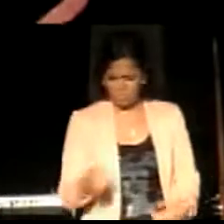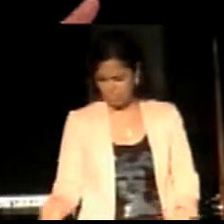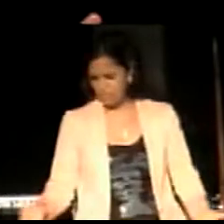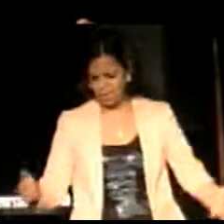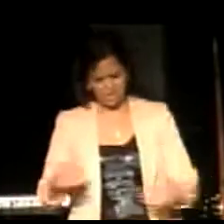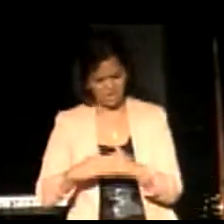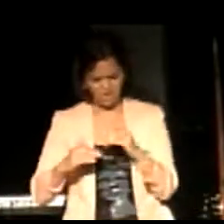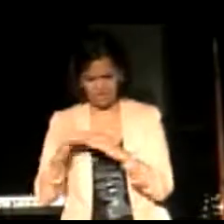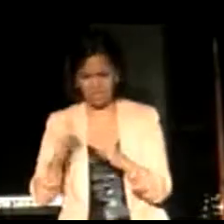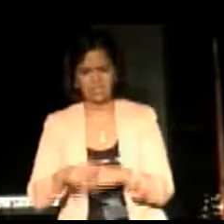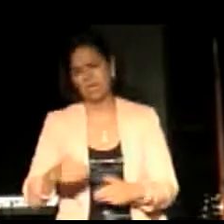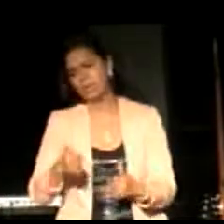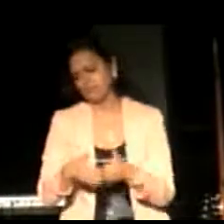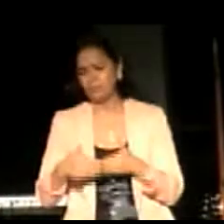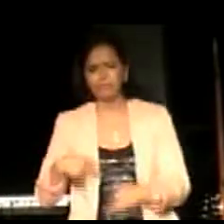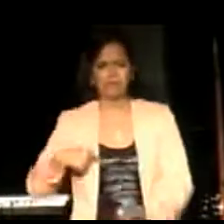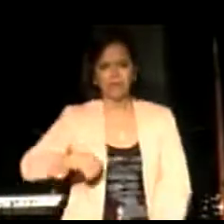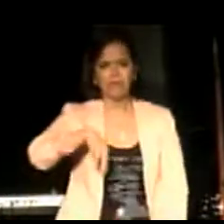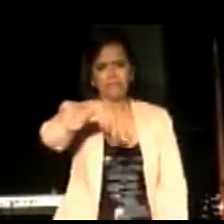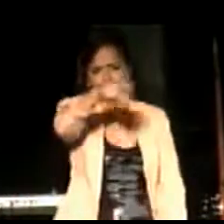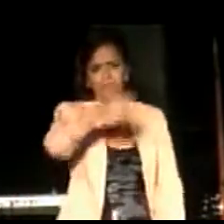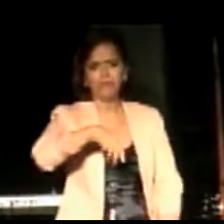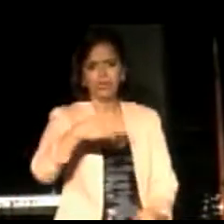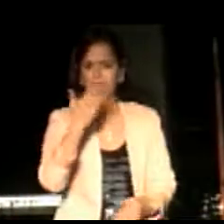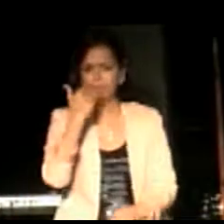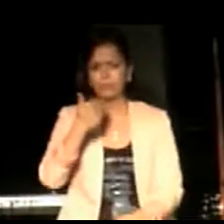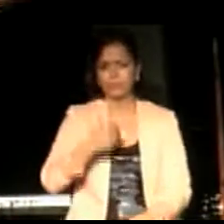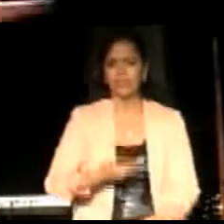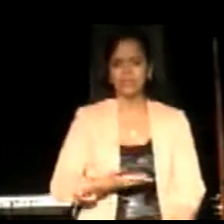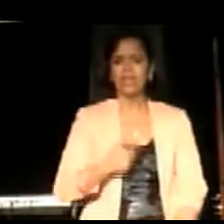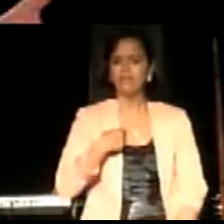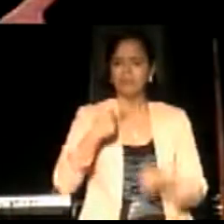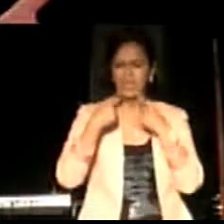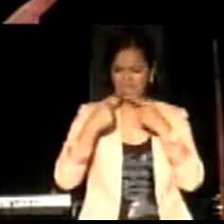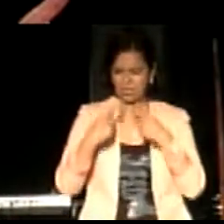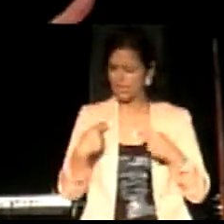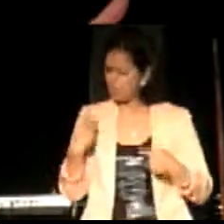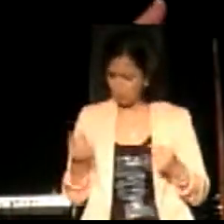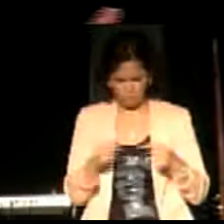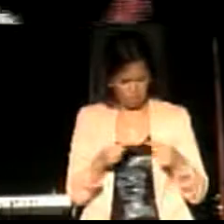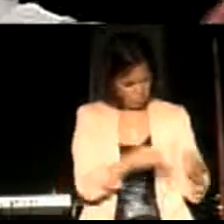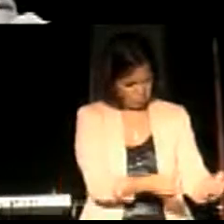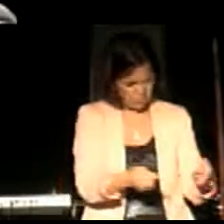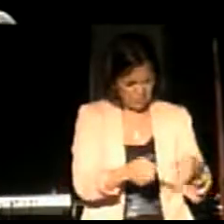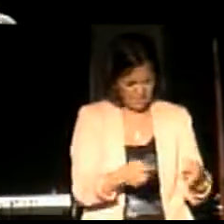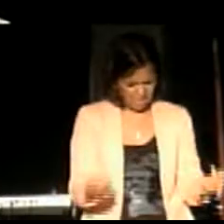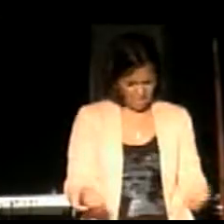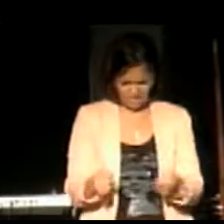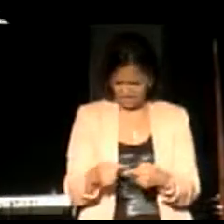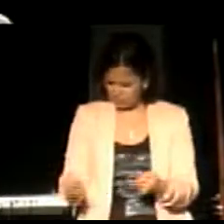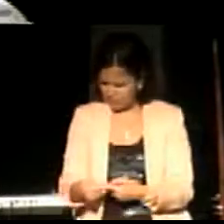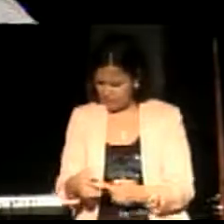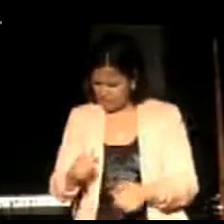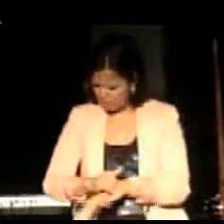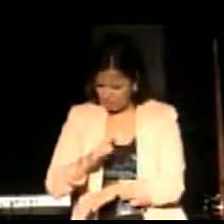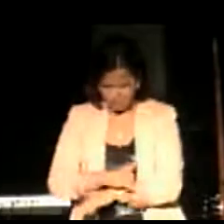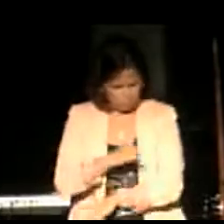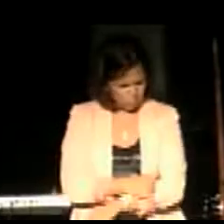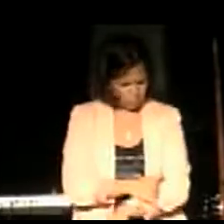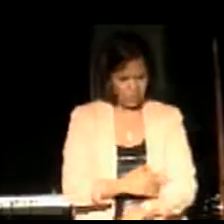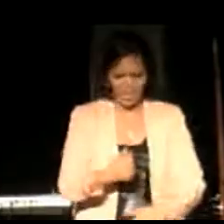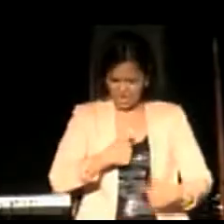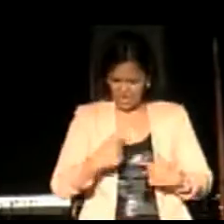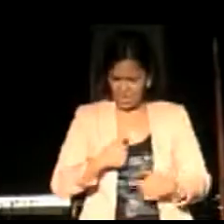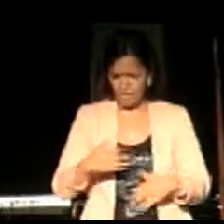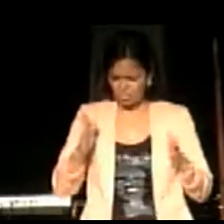E fui falar com a nutricionista, porque havia. Foi, que combinação é essa? Só carboidrato? Ainda mais